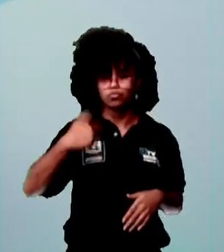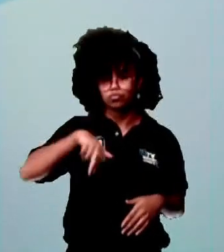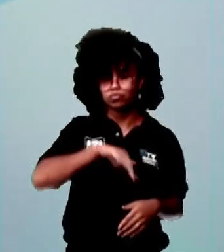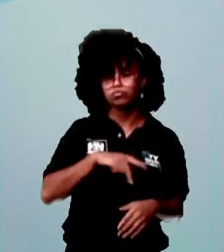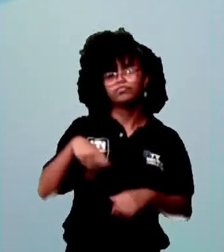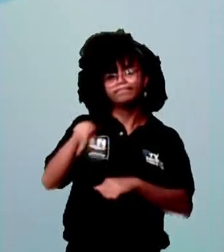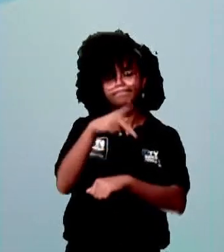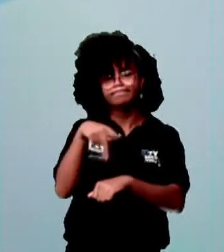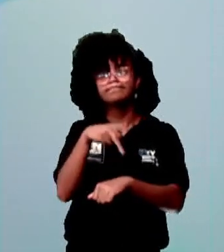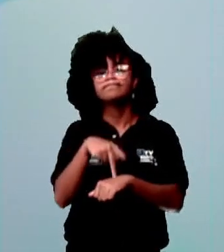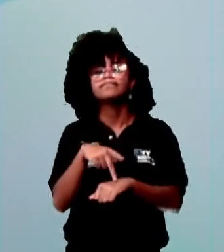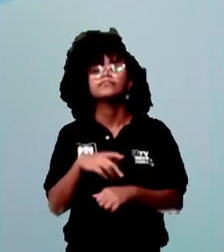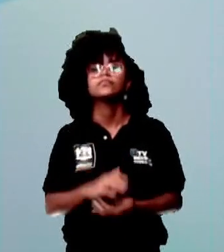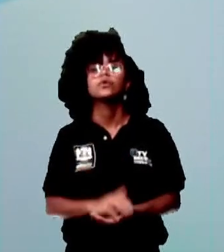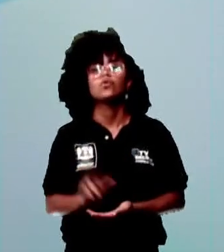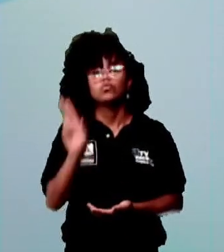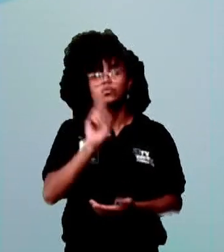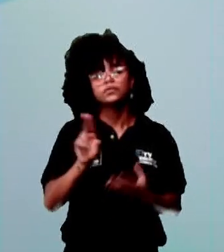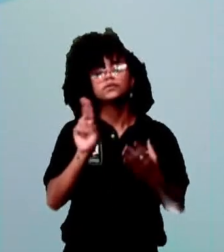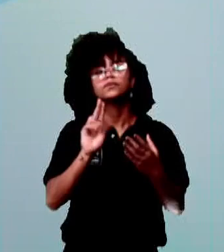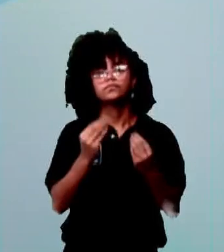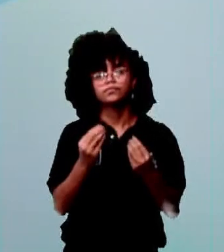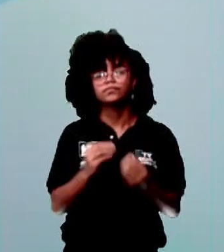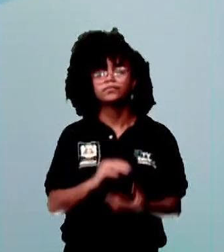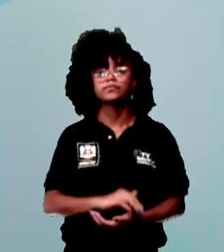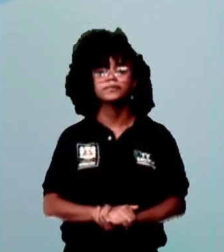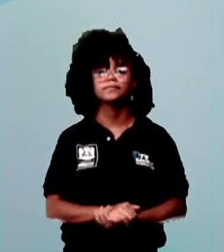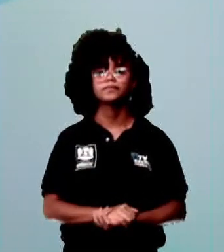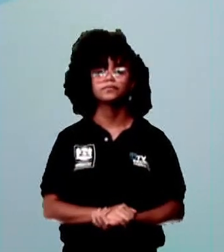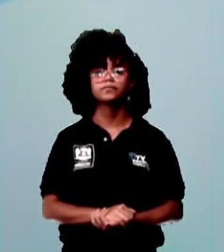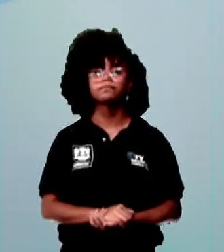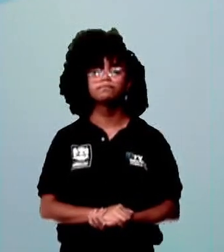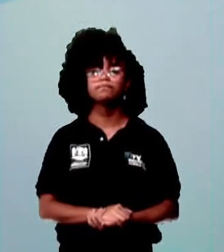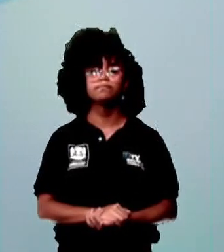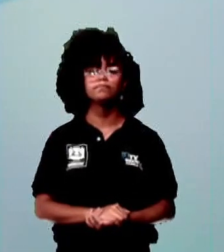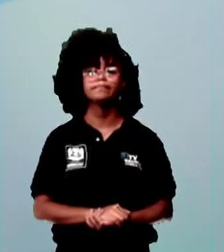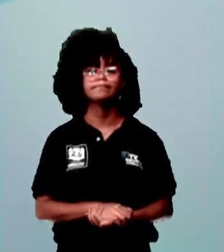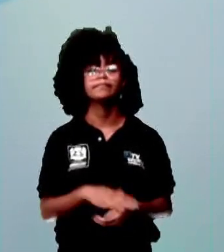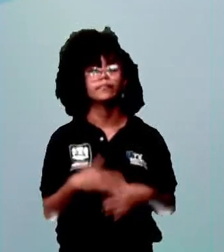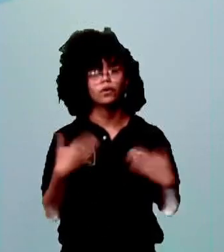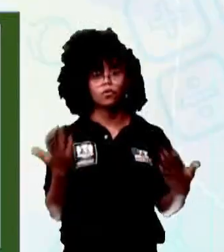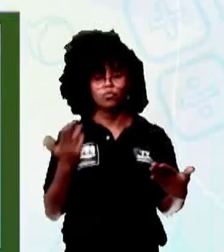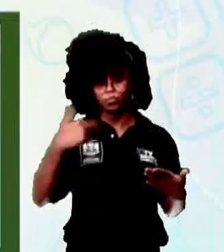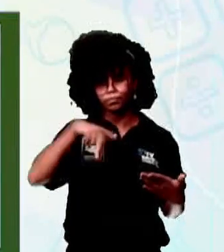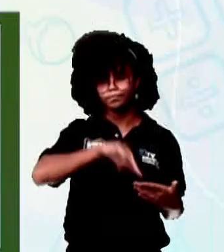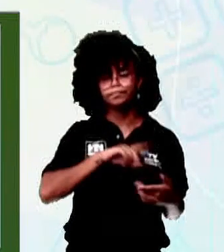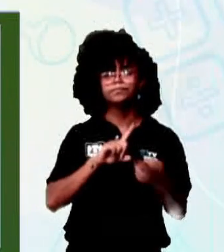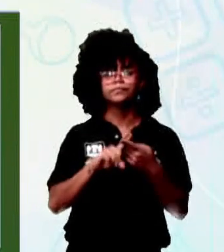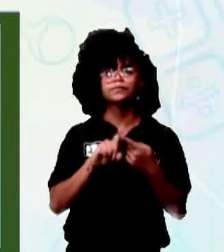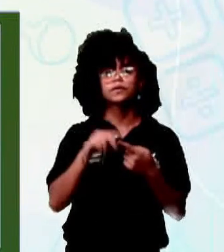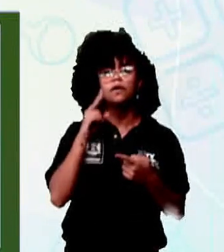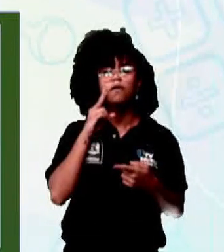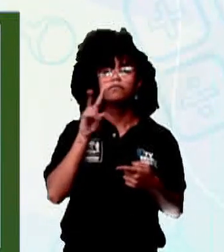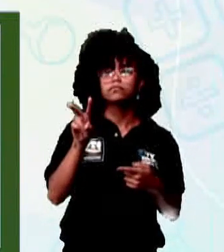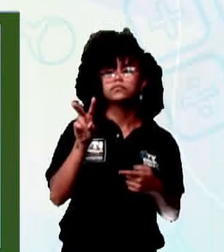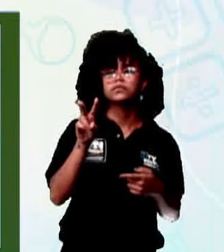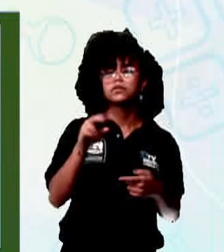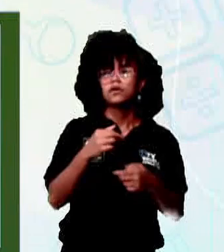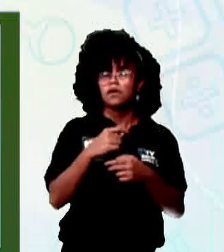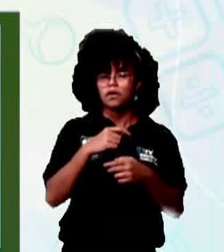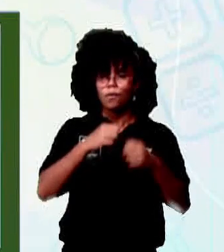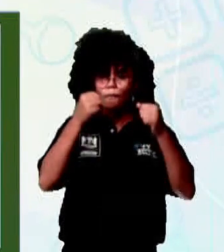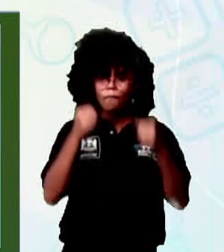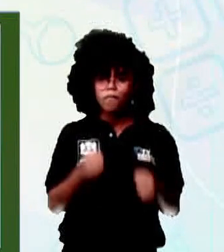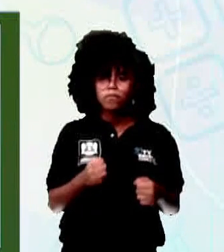se utilizam muito das tirinhas. Bom, nós também vimos que elas podem falar de